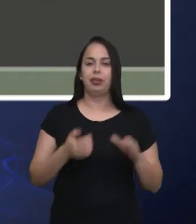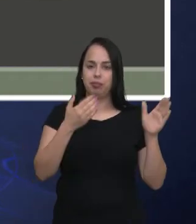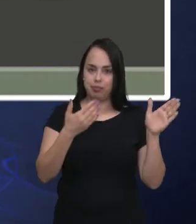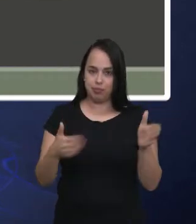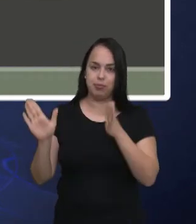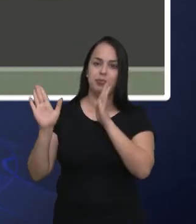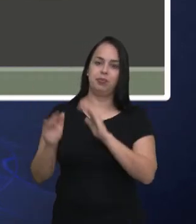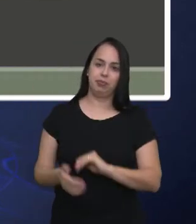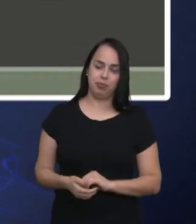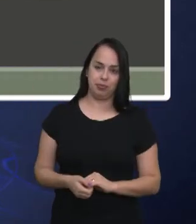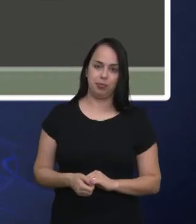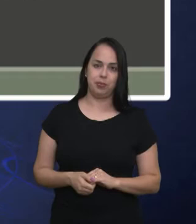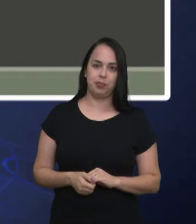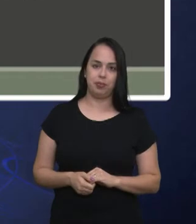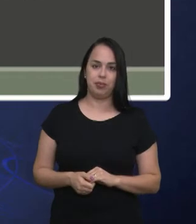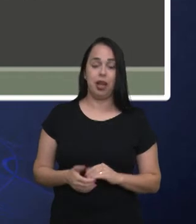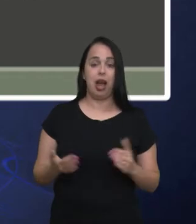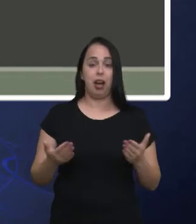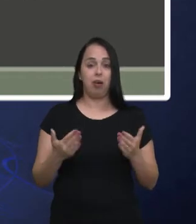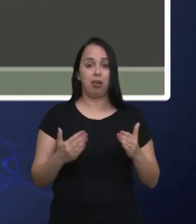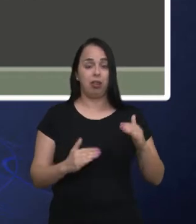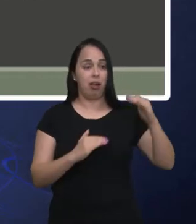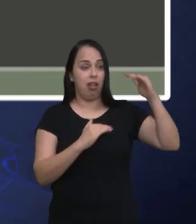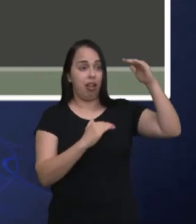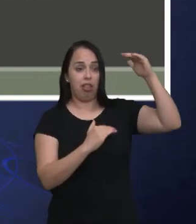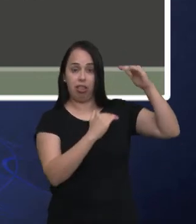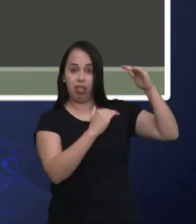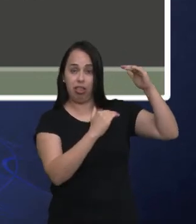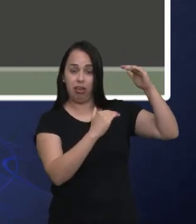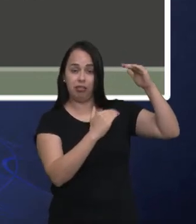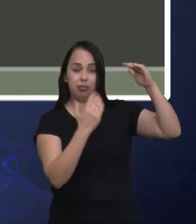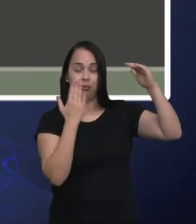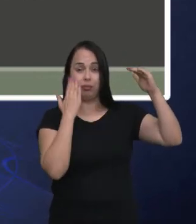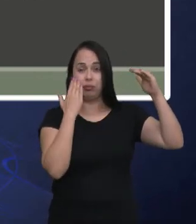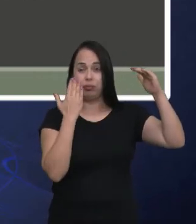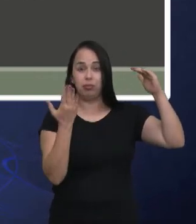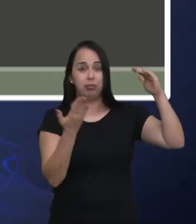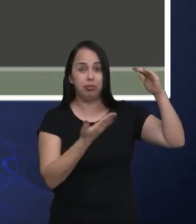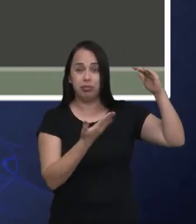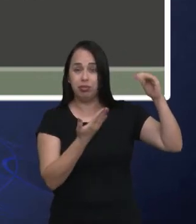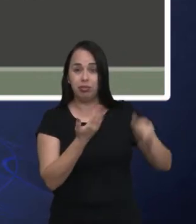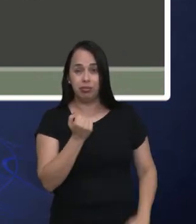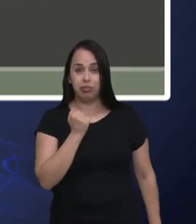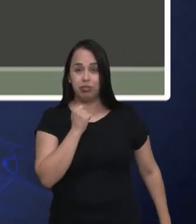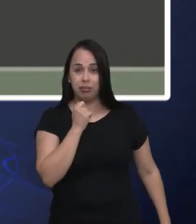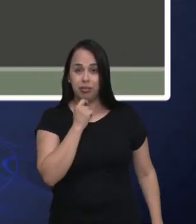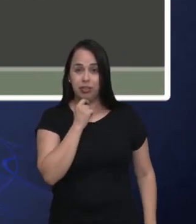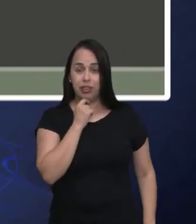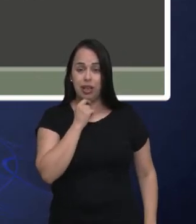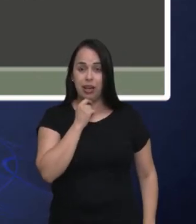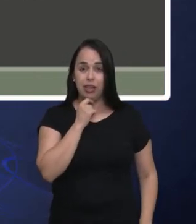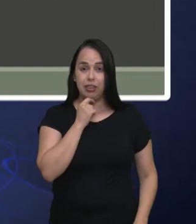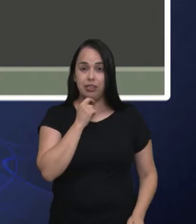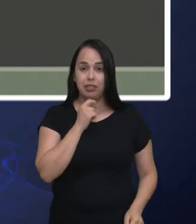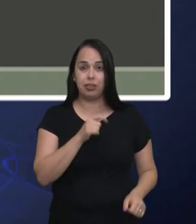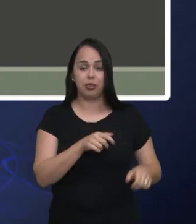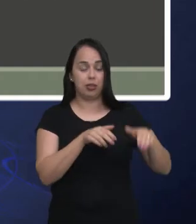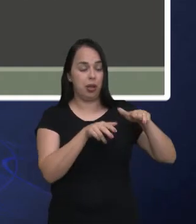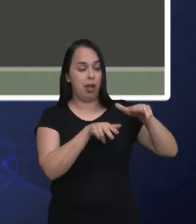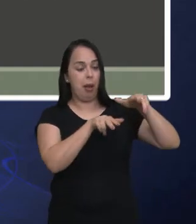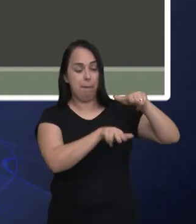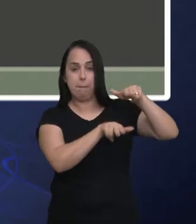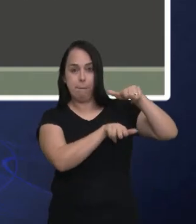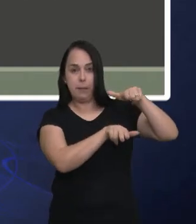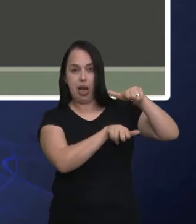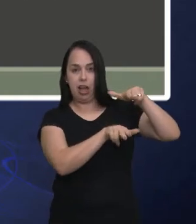próxima. Com o teto baixo, olha aqui. Nós estamos vendo que a pessoa está dormindo num